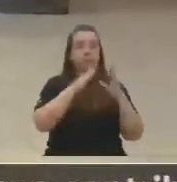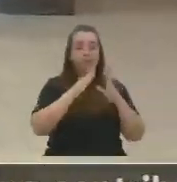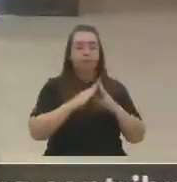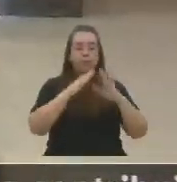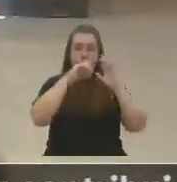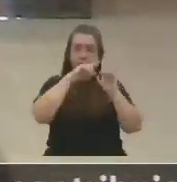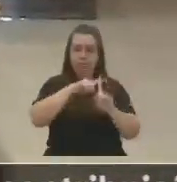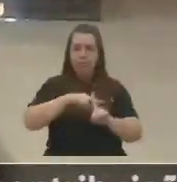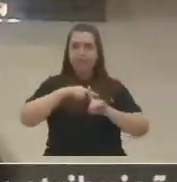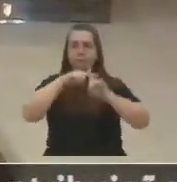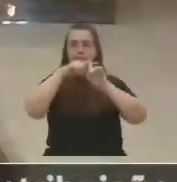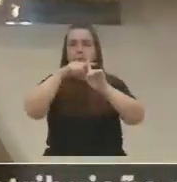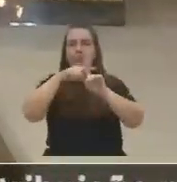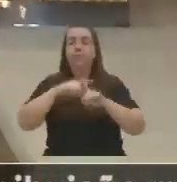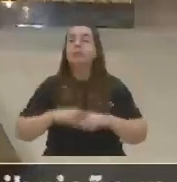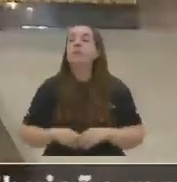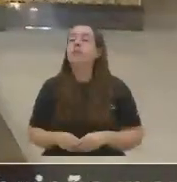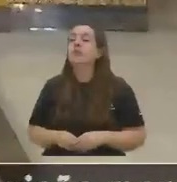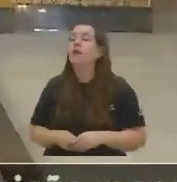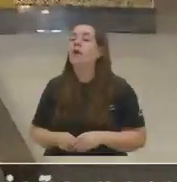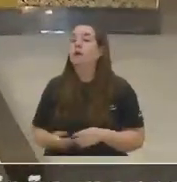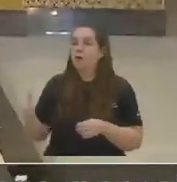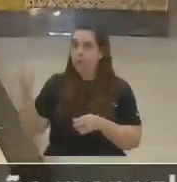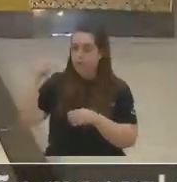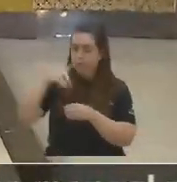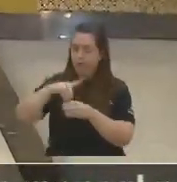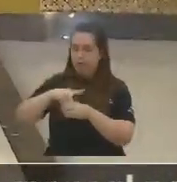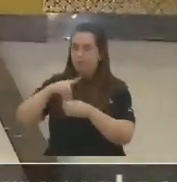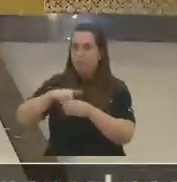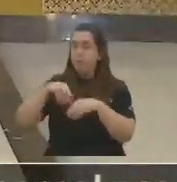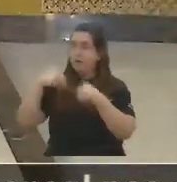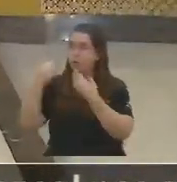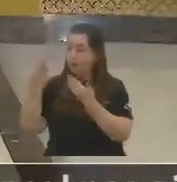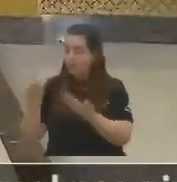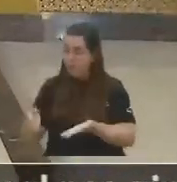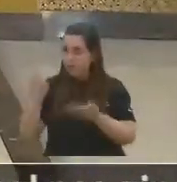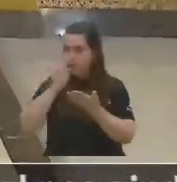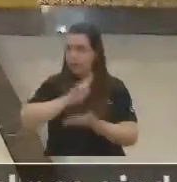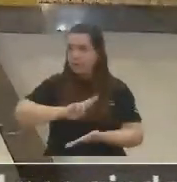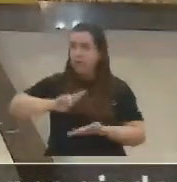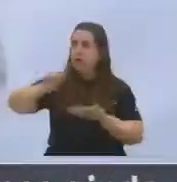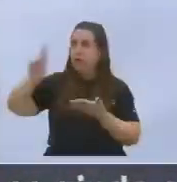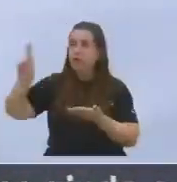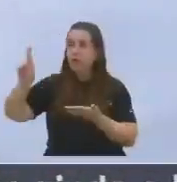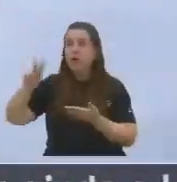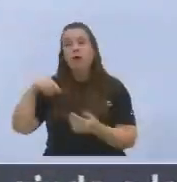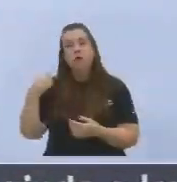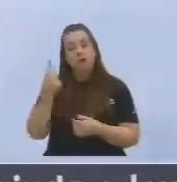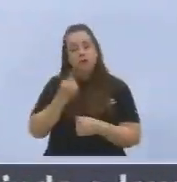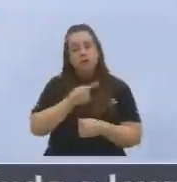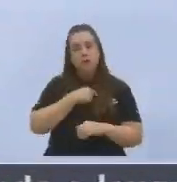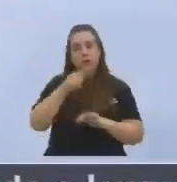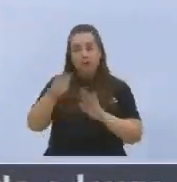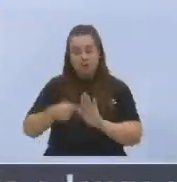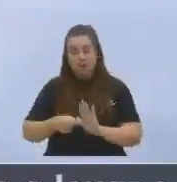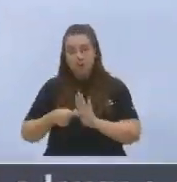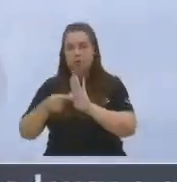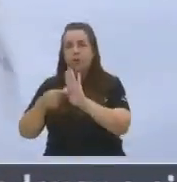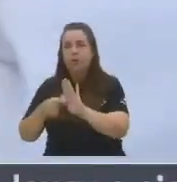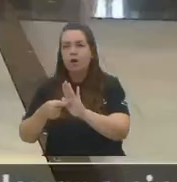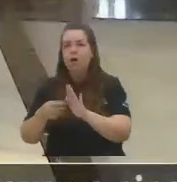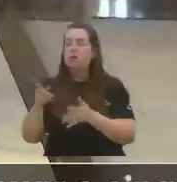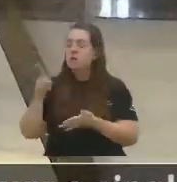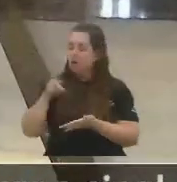compromisso da Igreja. É o dízimo, Senhor, que